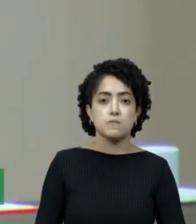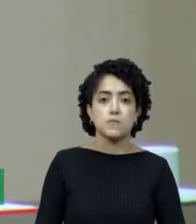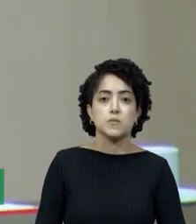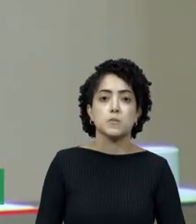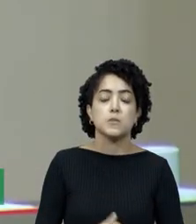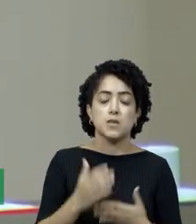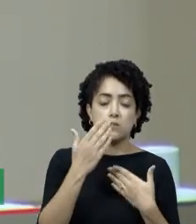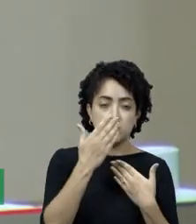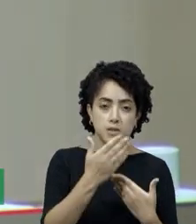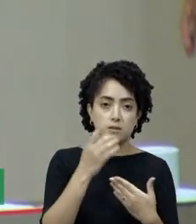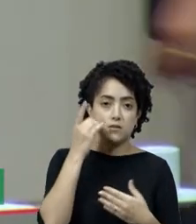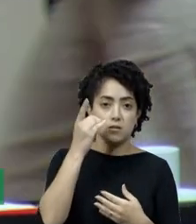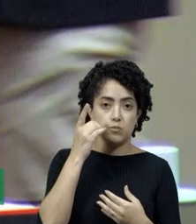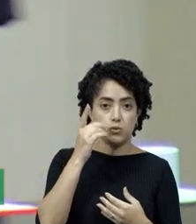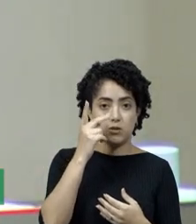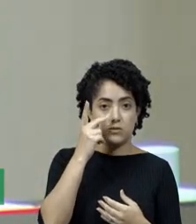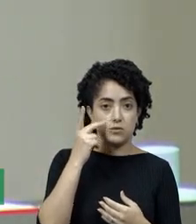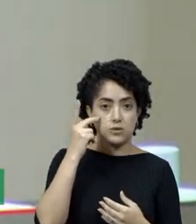deputado Celso.